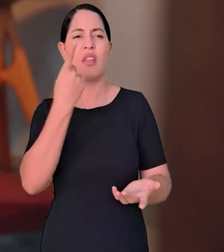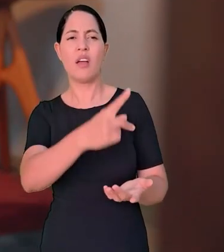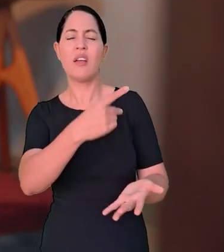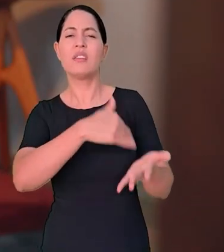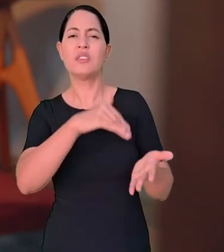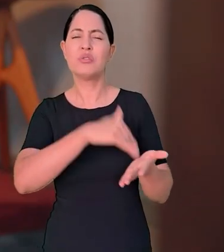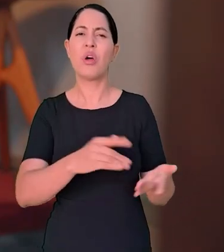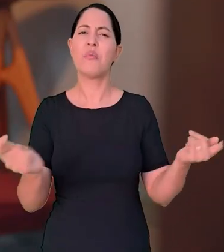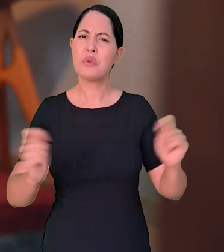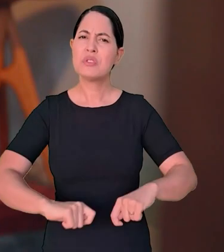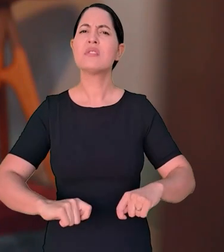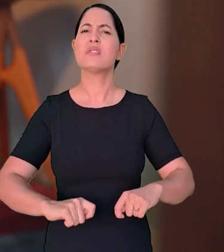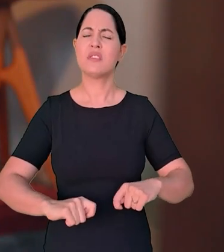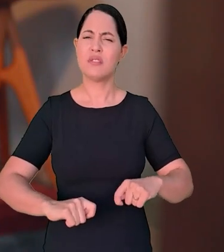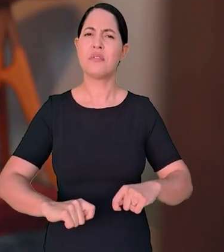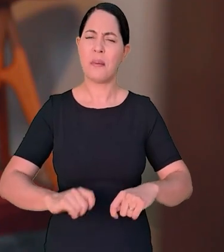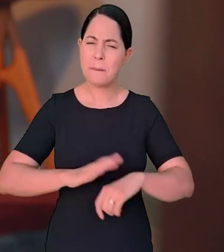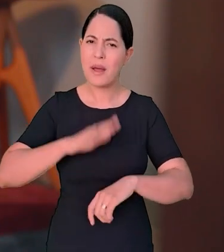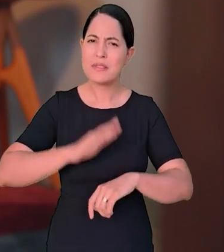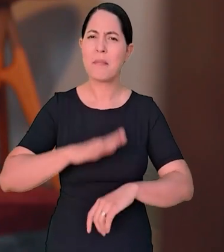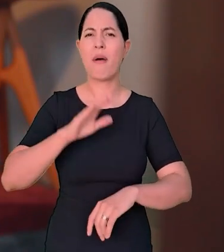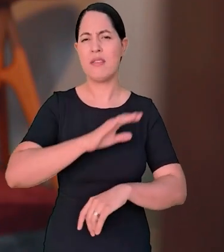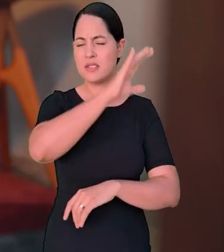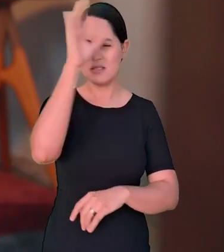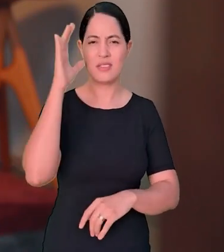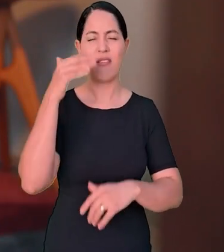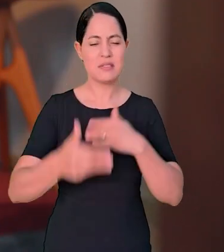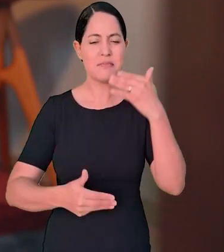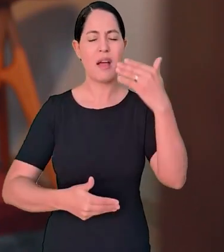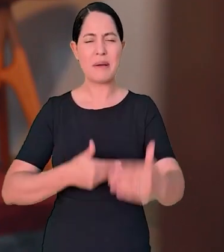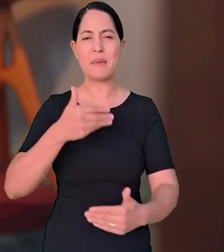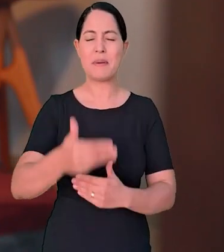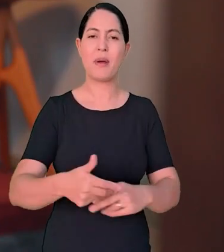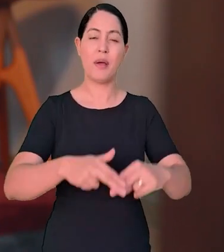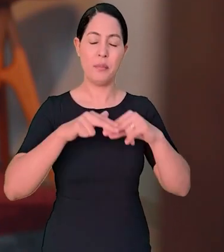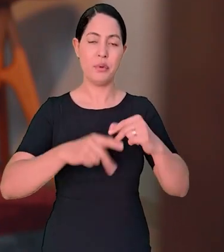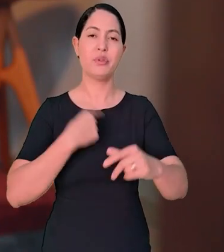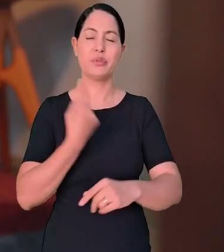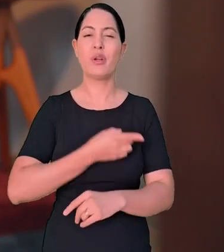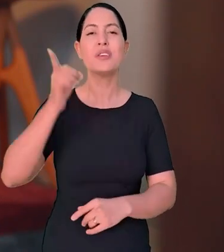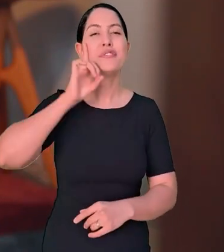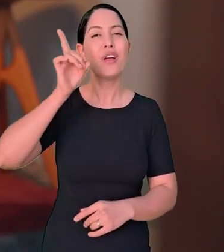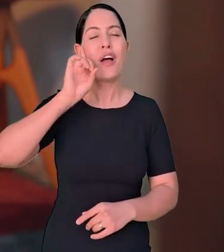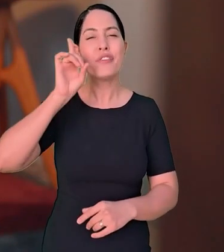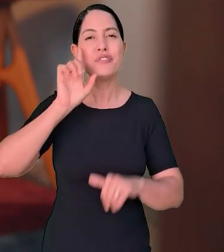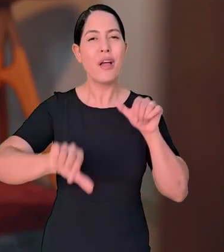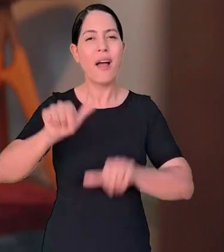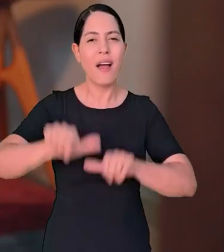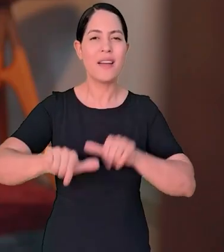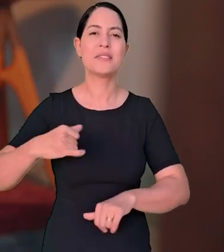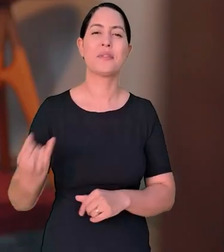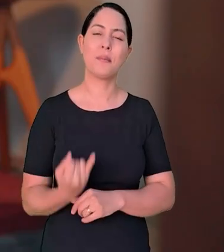para que possa, através disso, poder angariar os seus clientes. Então, é muito importante essa análise constante diária, esse desenvolvimento